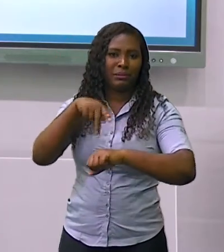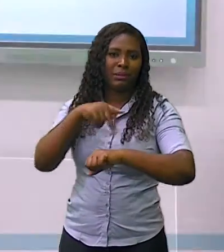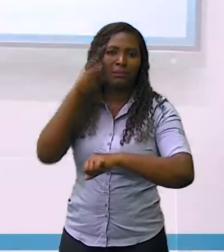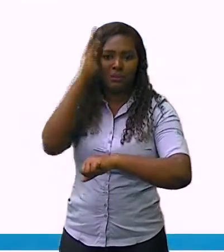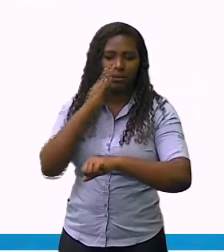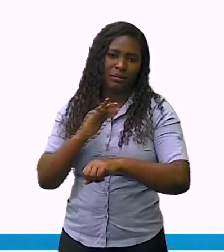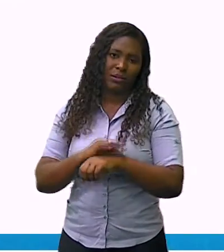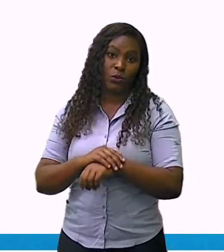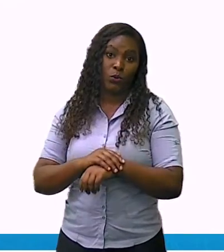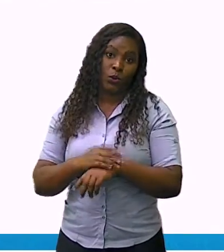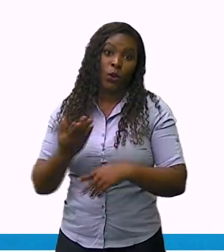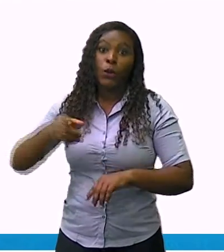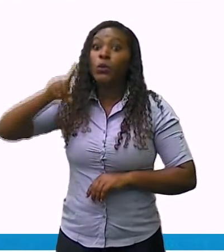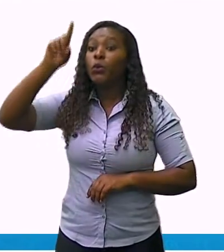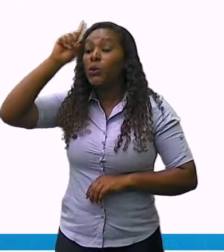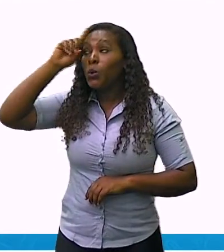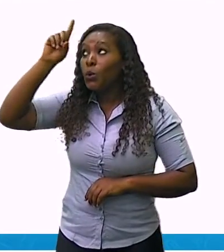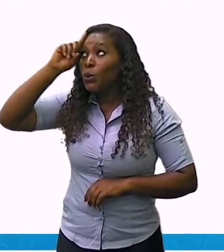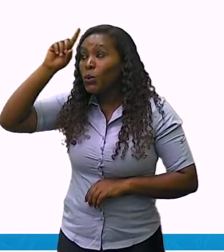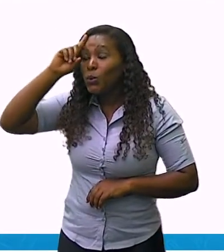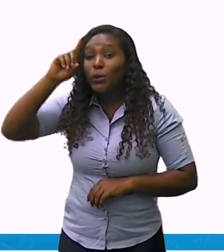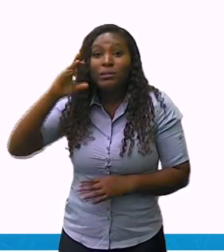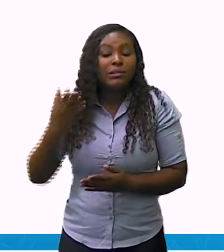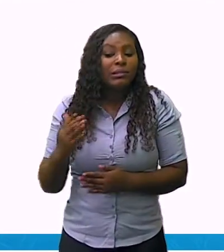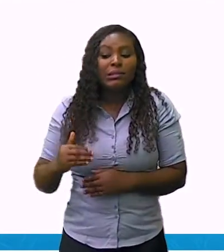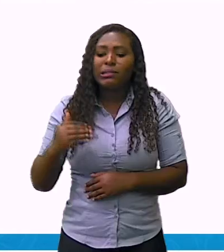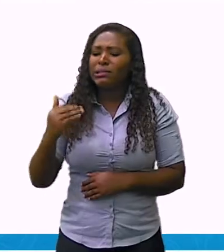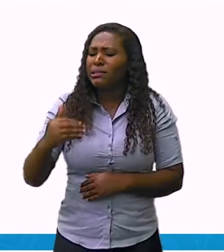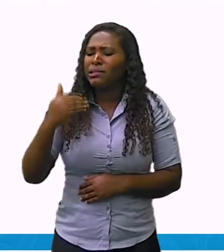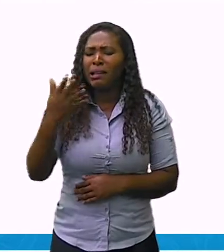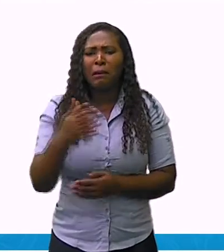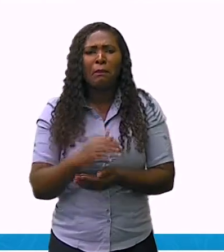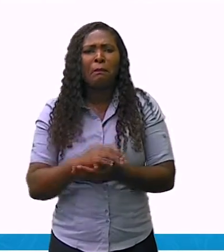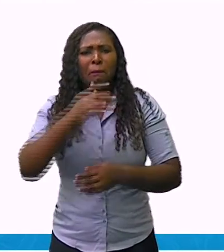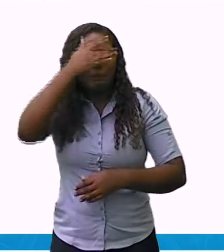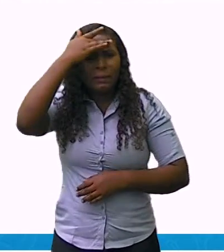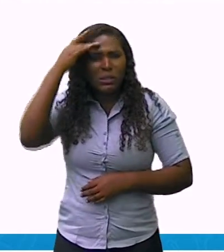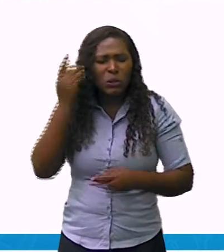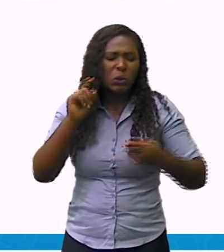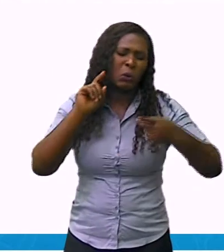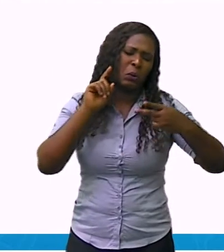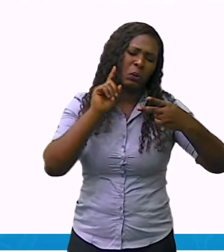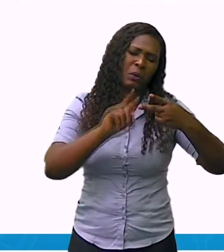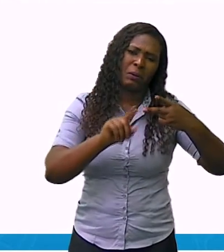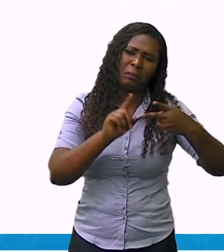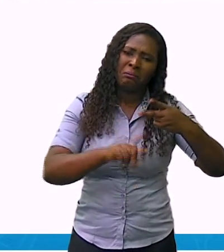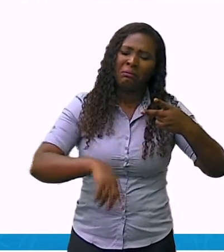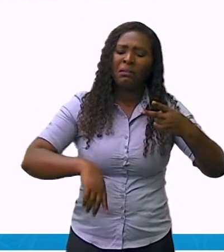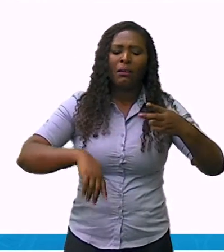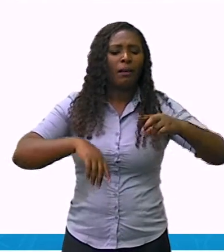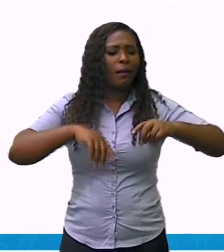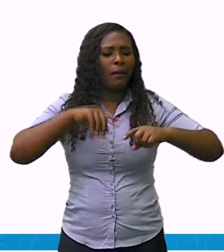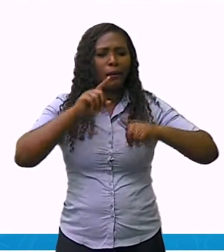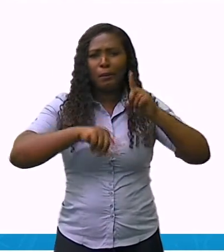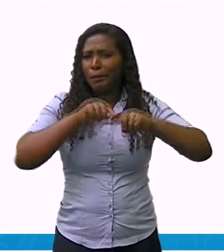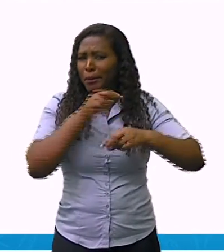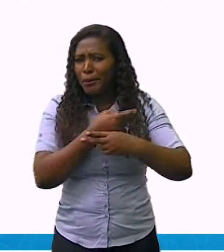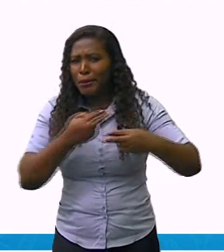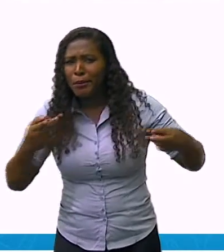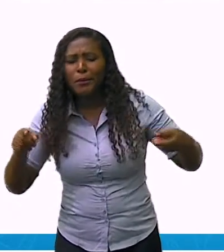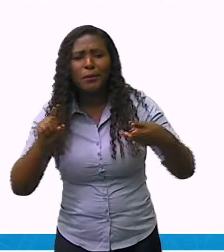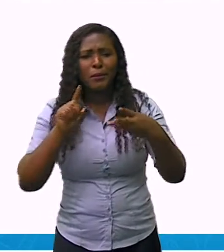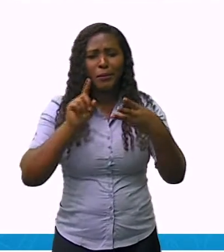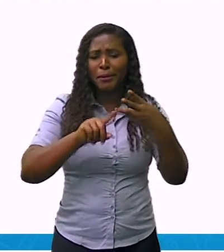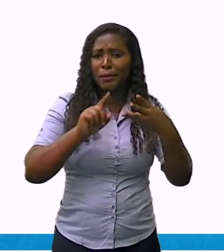de pessoas, produtos e matérias-primas, seja através de